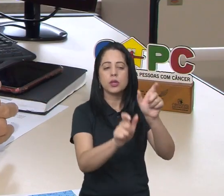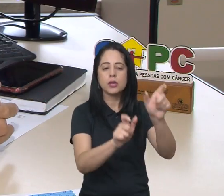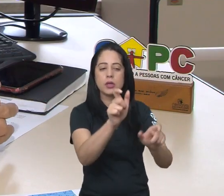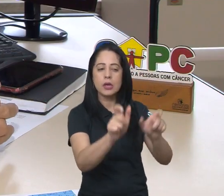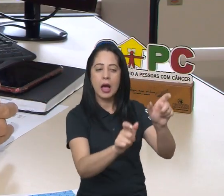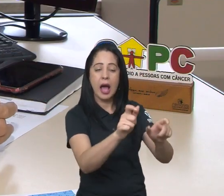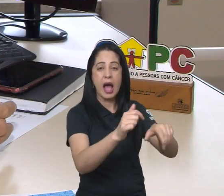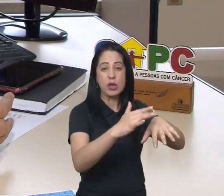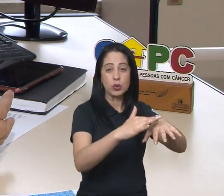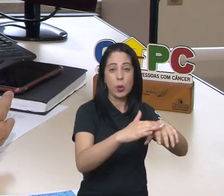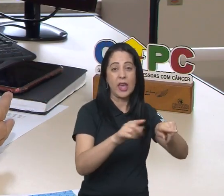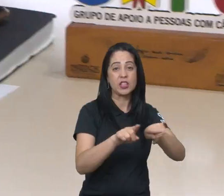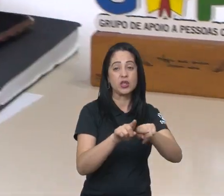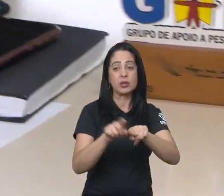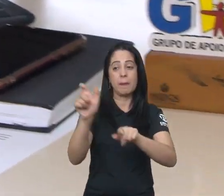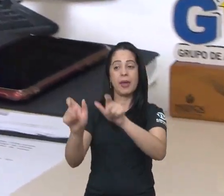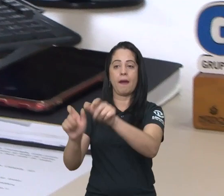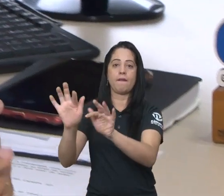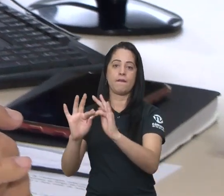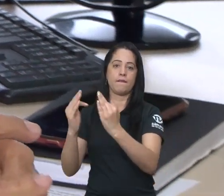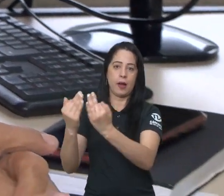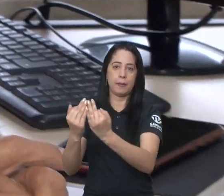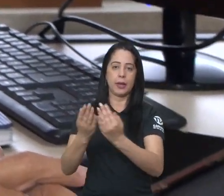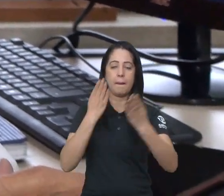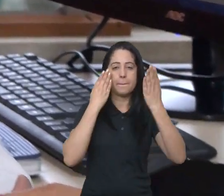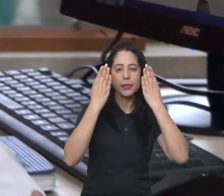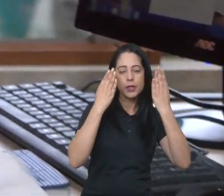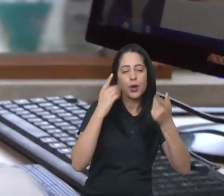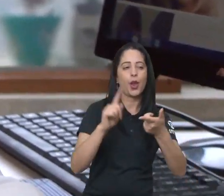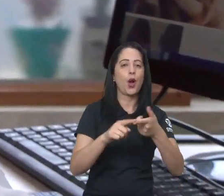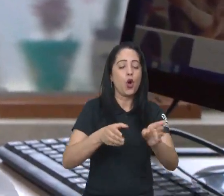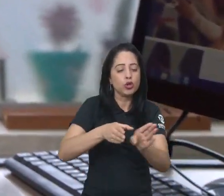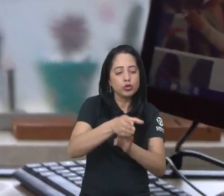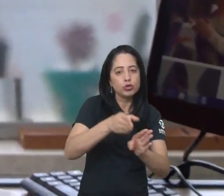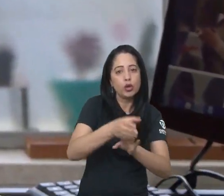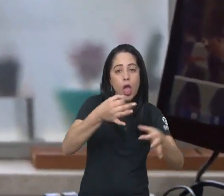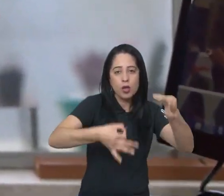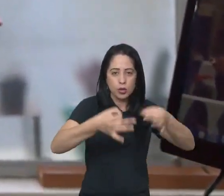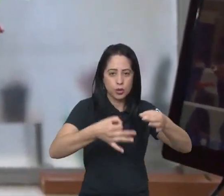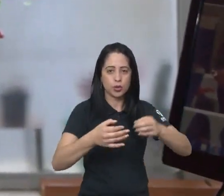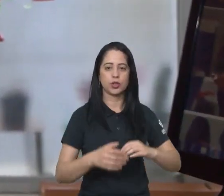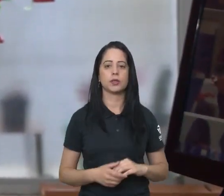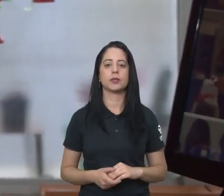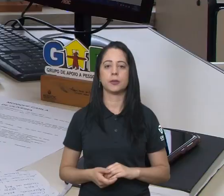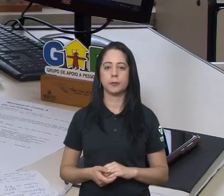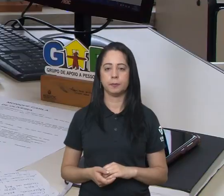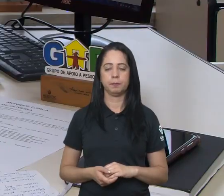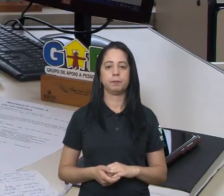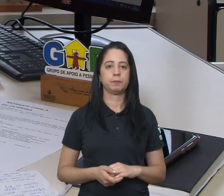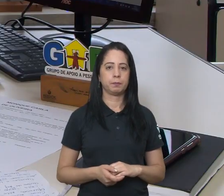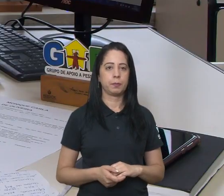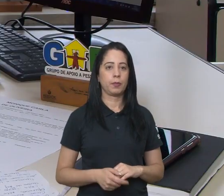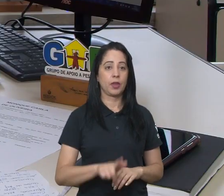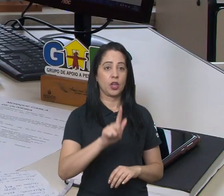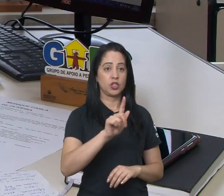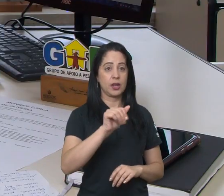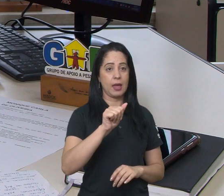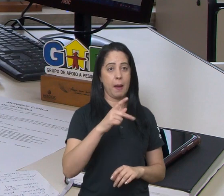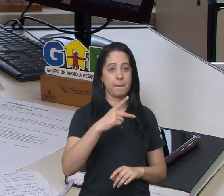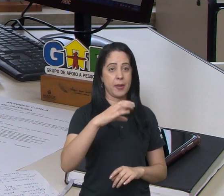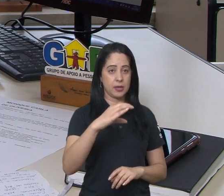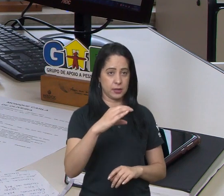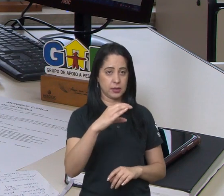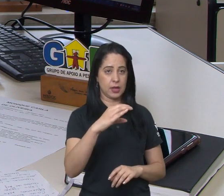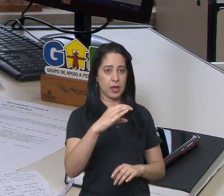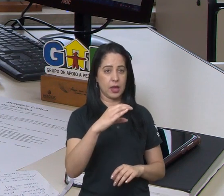pacientes quanto aos familiares, desde cuidados psicológicos até orientação jurídica. GAPC, para quem não conhece,